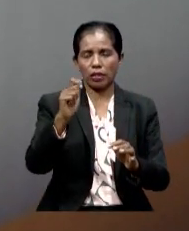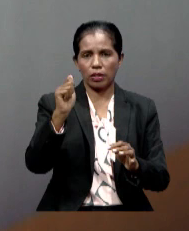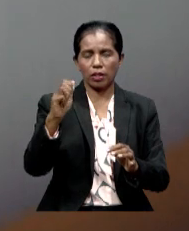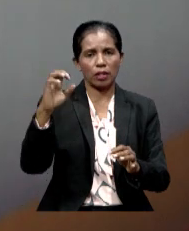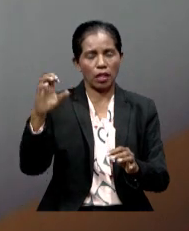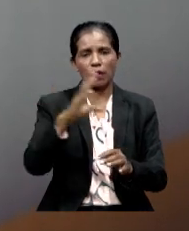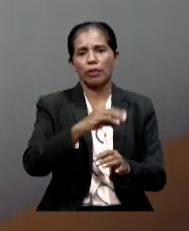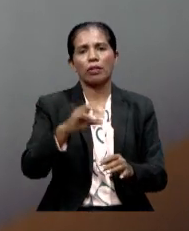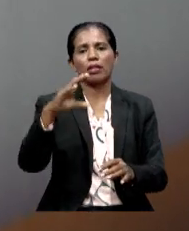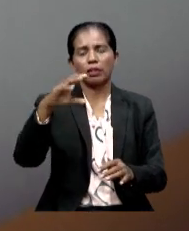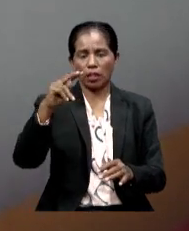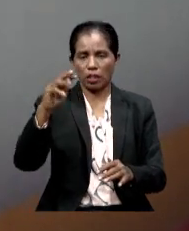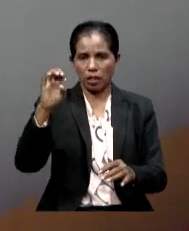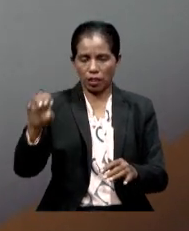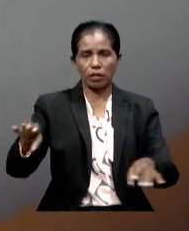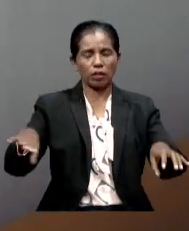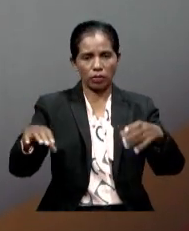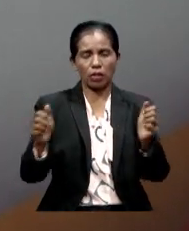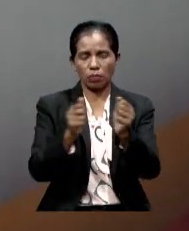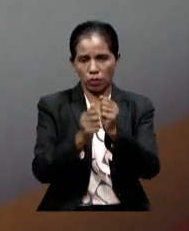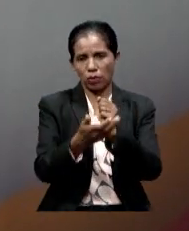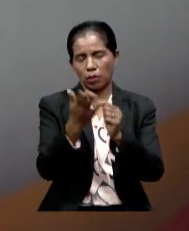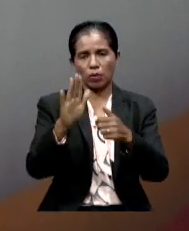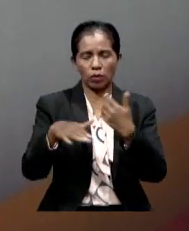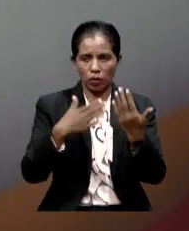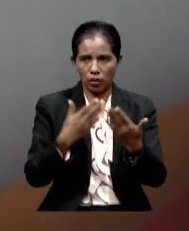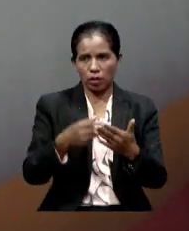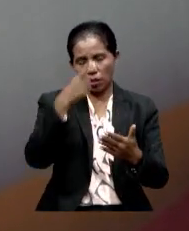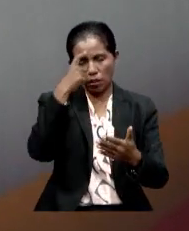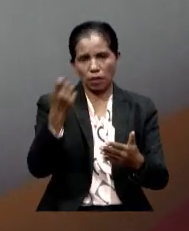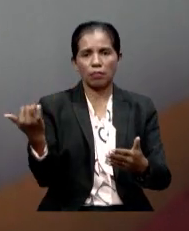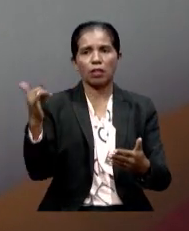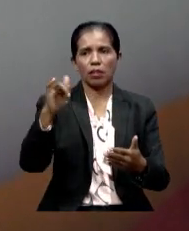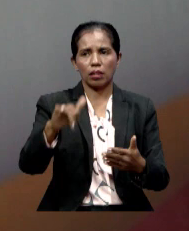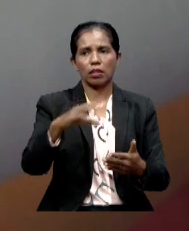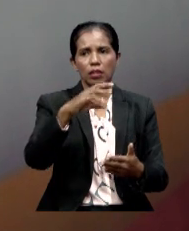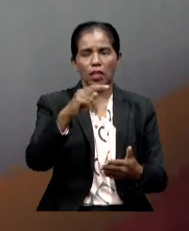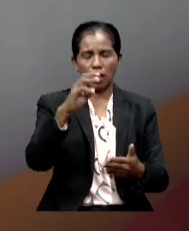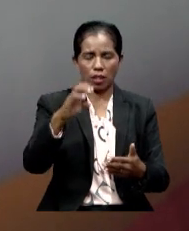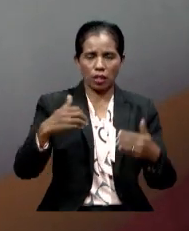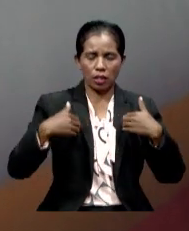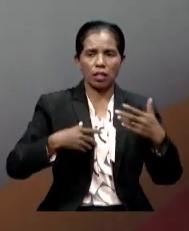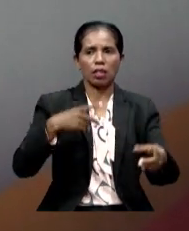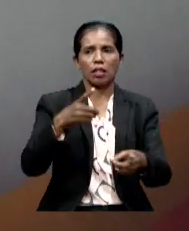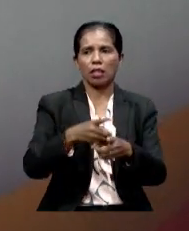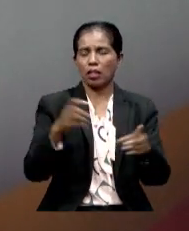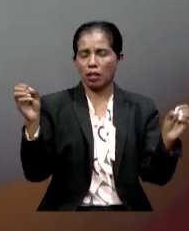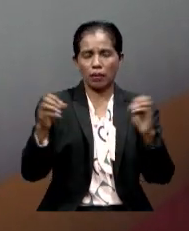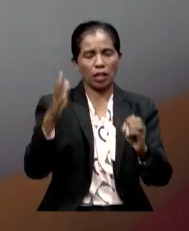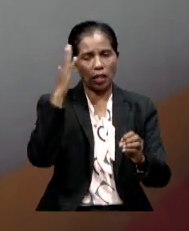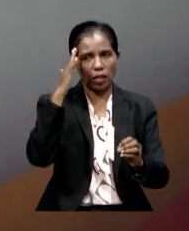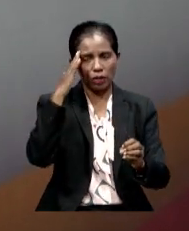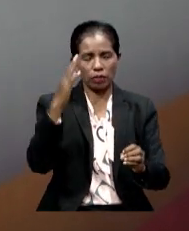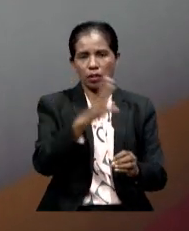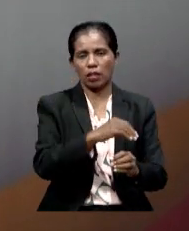a mim que nem serviço vai da voz iramos tambah itu mesir maka sedenya tambah dia maka lalikan media diskusi